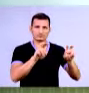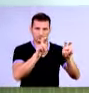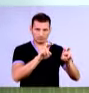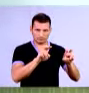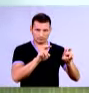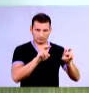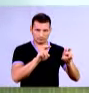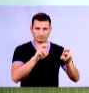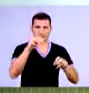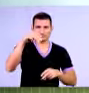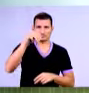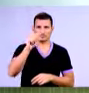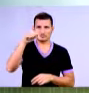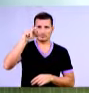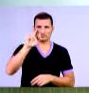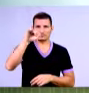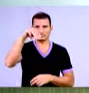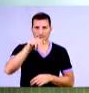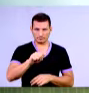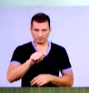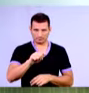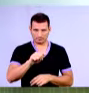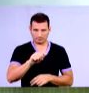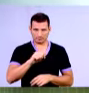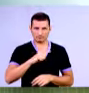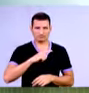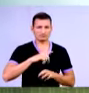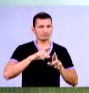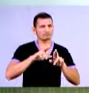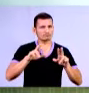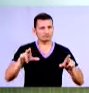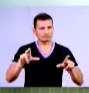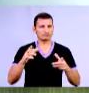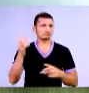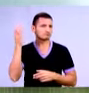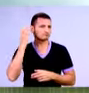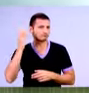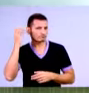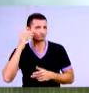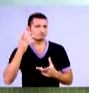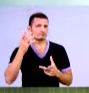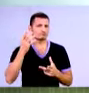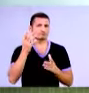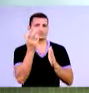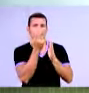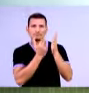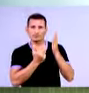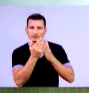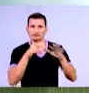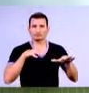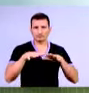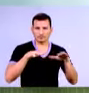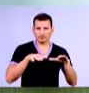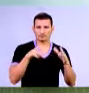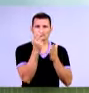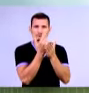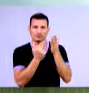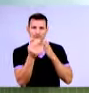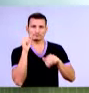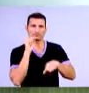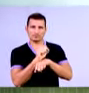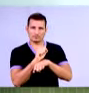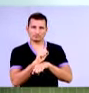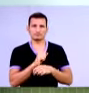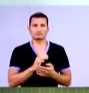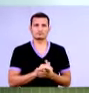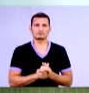a máquina, né? Através de vários meios. Aí a gente podendo usar o som, podendo usar a imagem animada, a imagem estática, né,